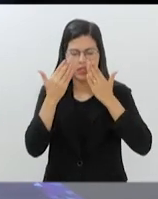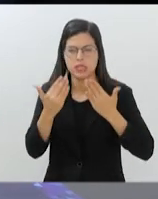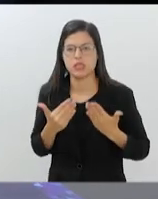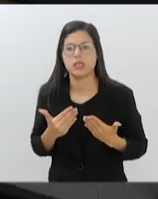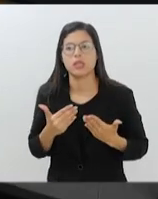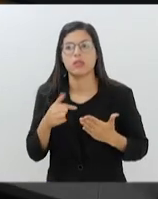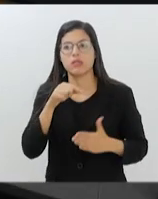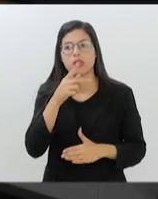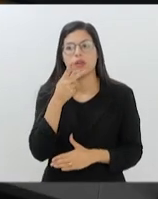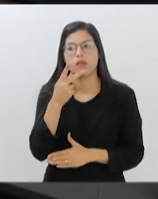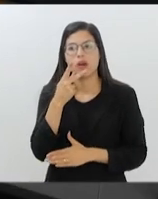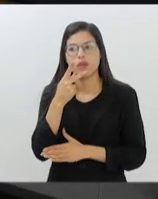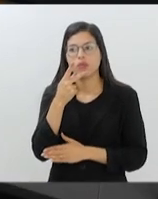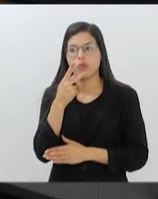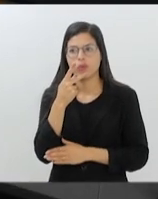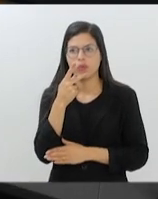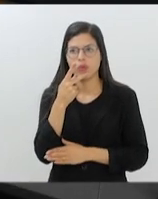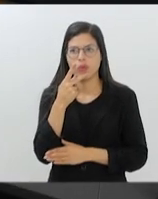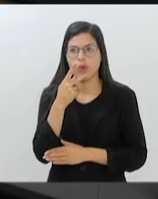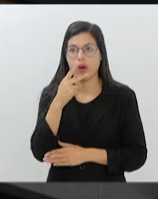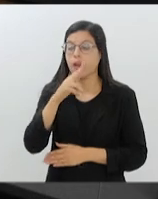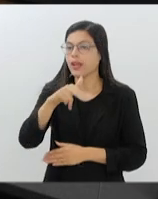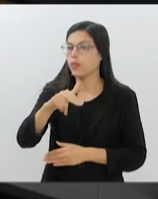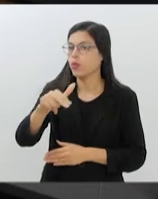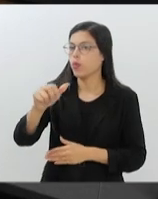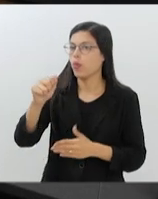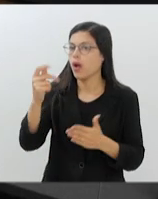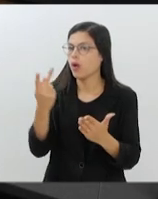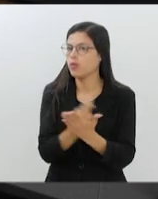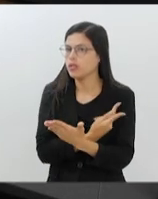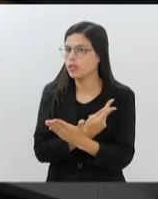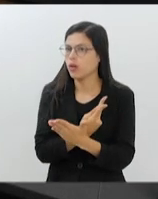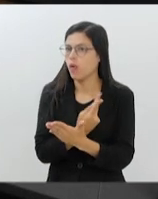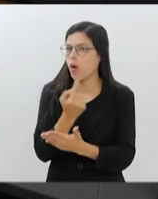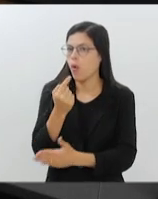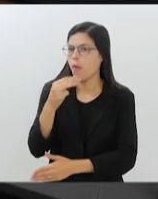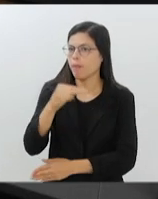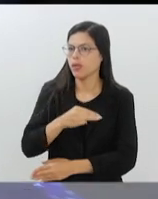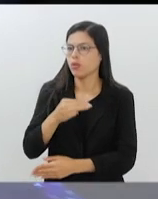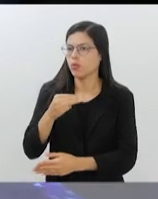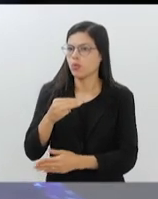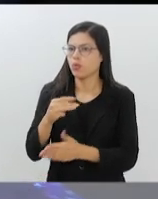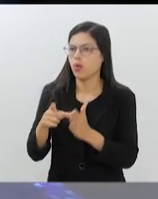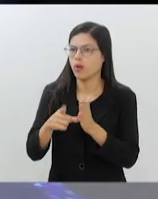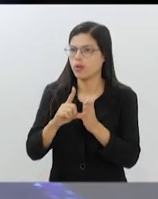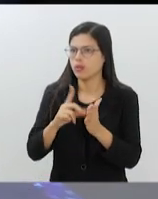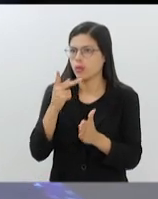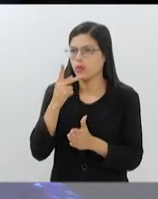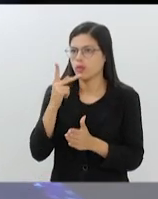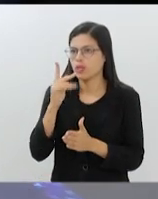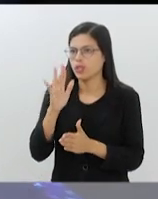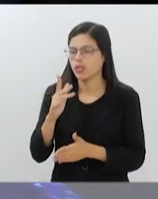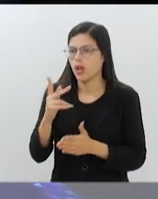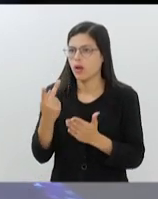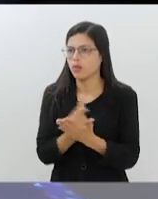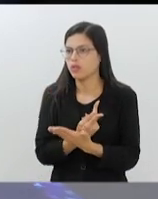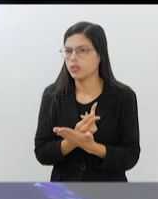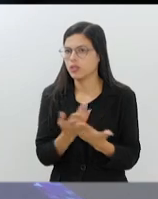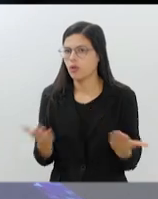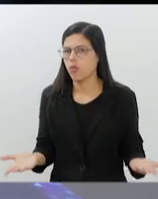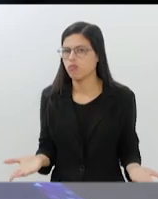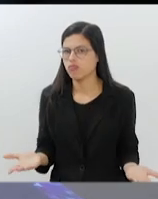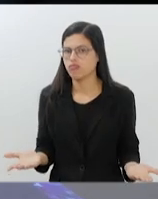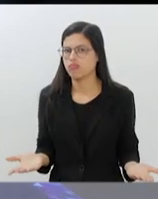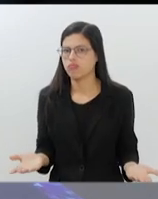aqui até hoje não aconteceu aind nunca aconteceu aí o senhor disse há um minuto atrás que aconteceu não já aconteceu não t Grand